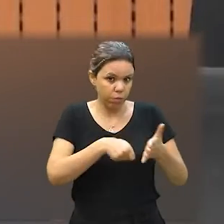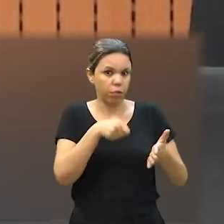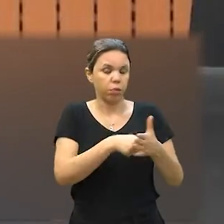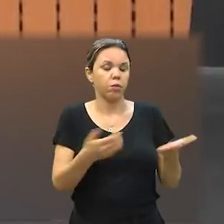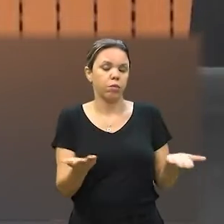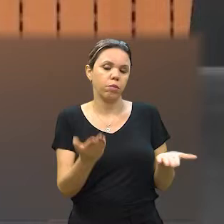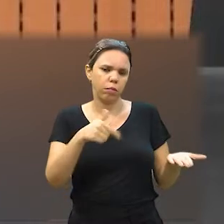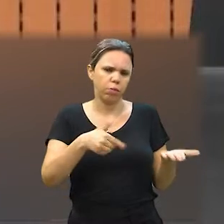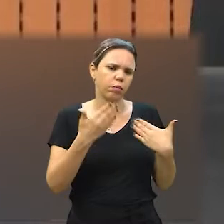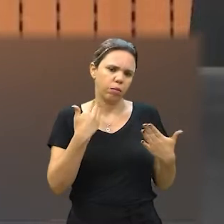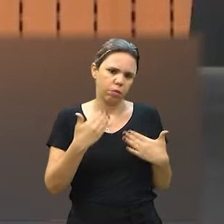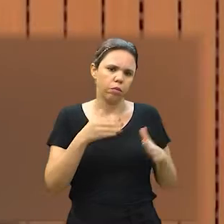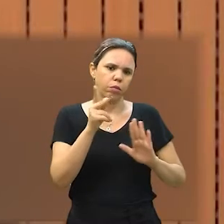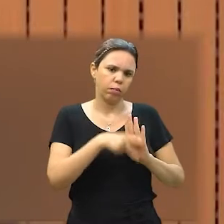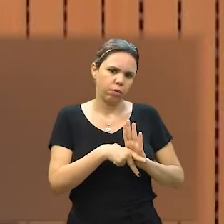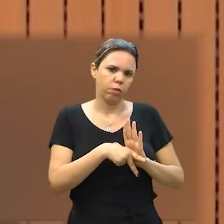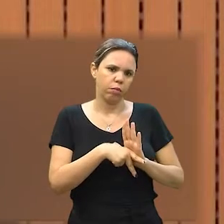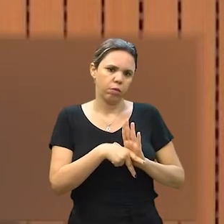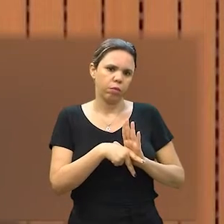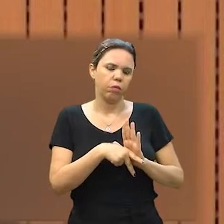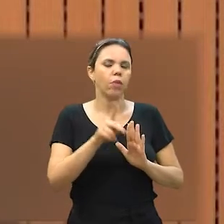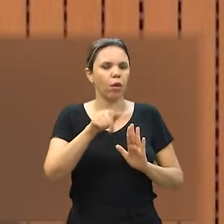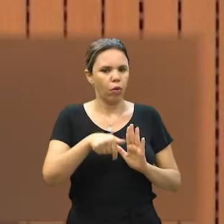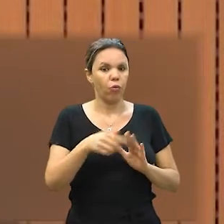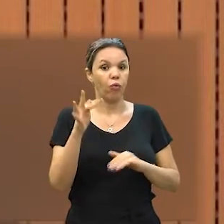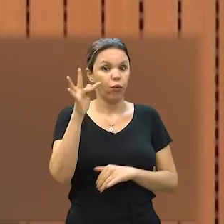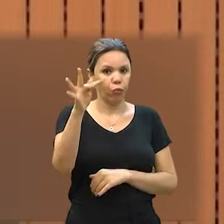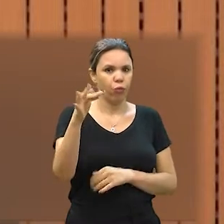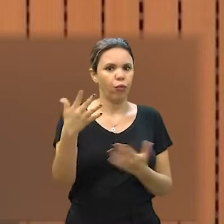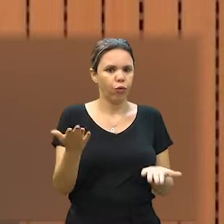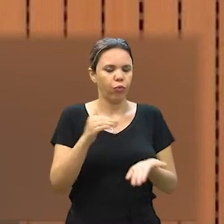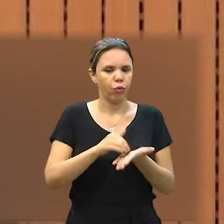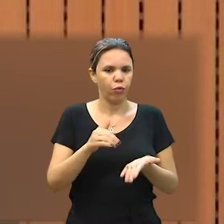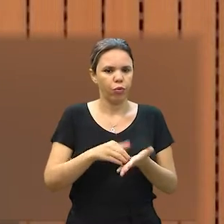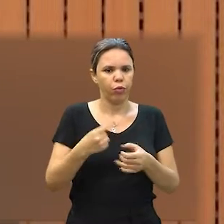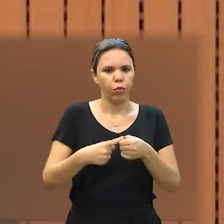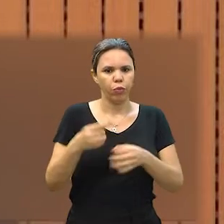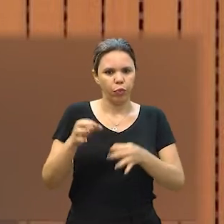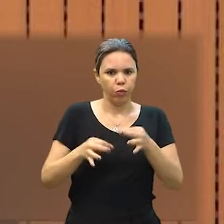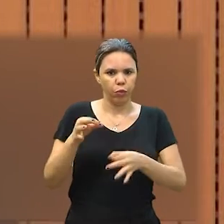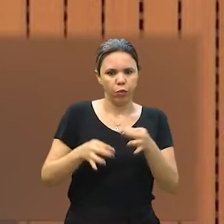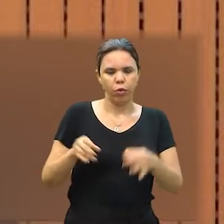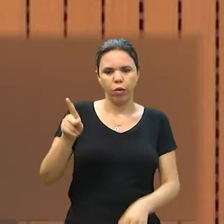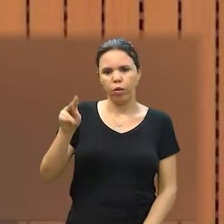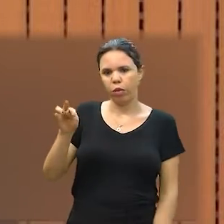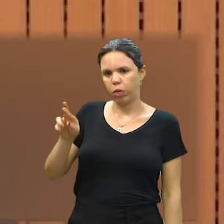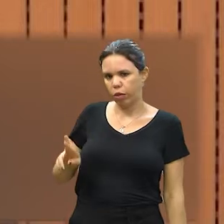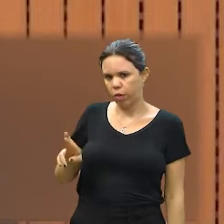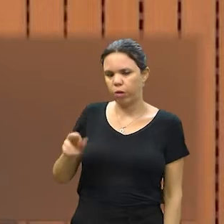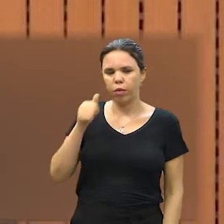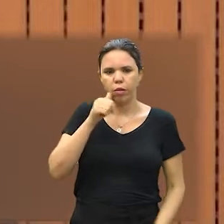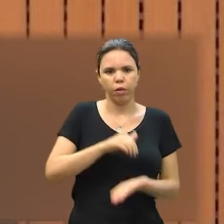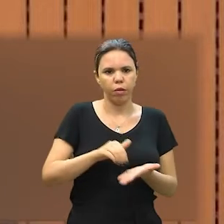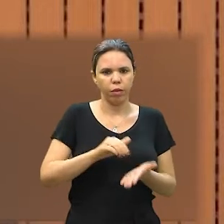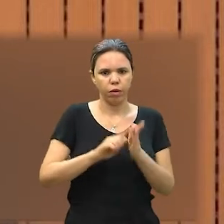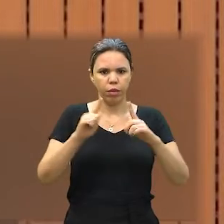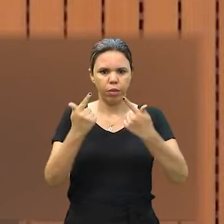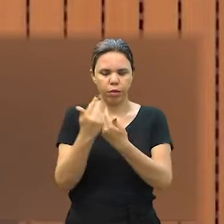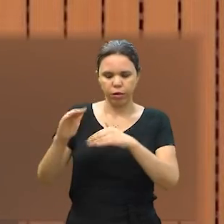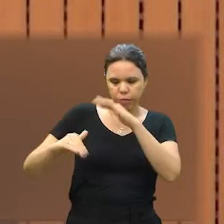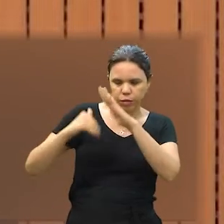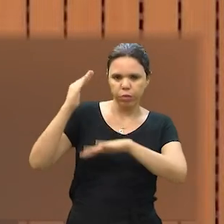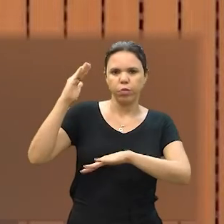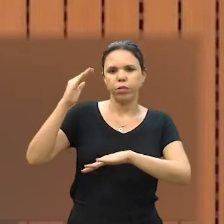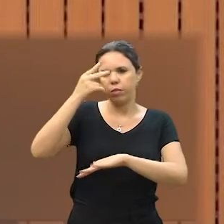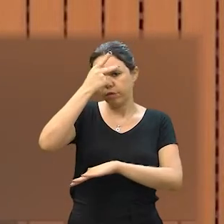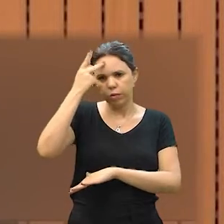Justiça, Peter Panuto, e a secretária de Gestão e Desenvolvimento de Pessoas, Eliane Jocelaine, falaram sobre o assunto. E há, sim,